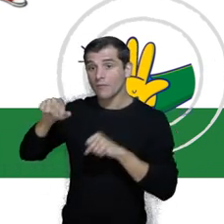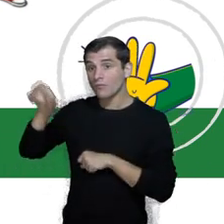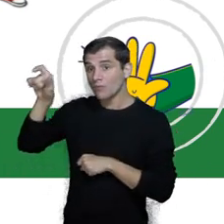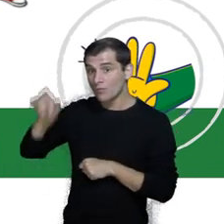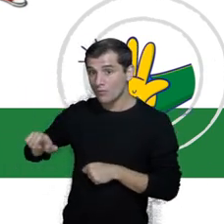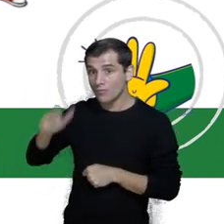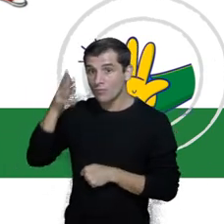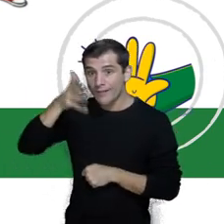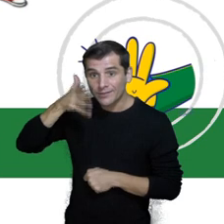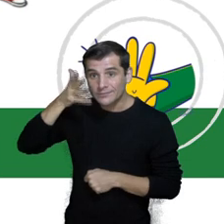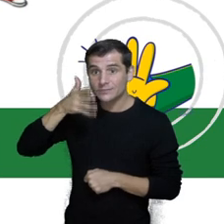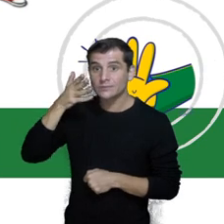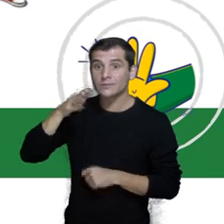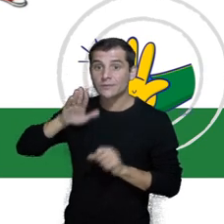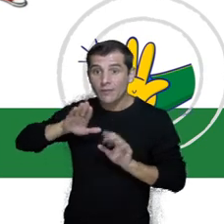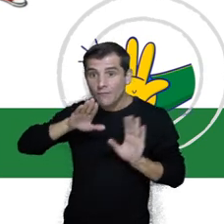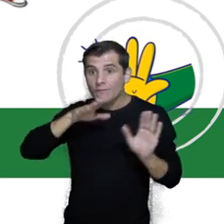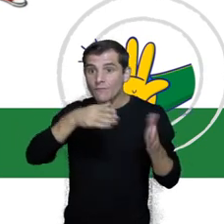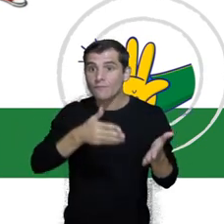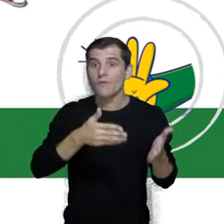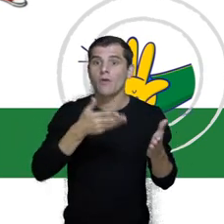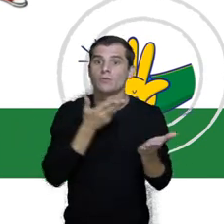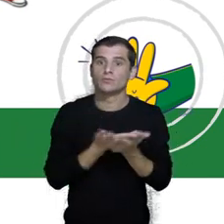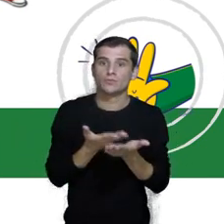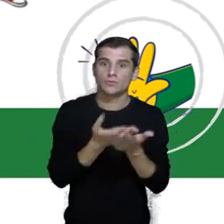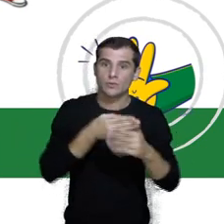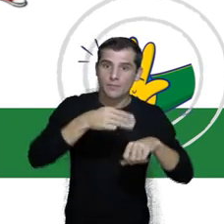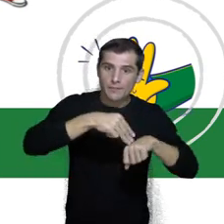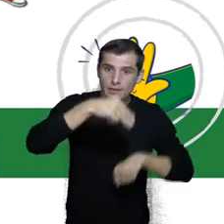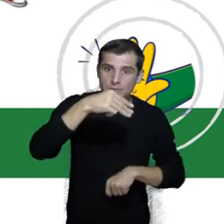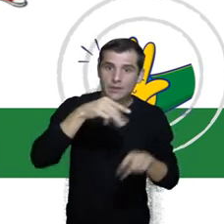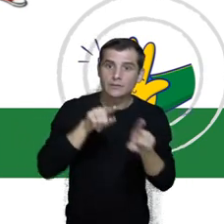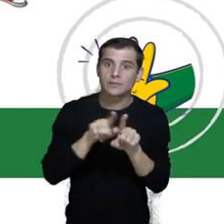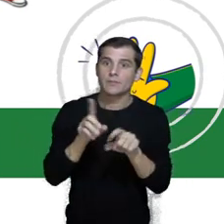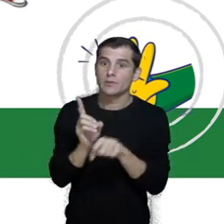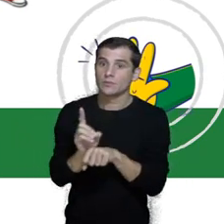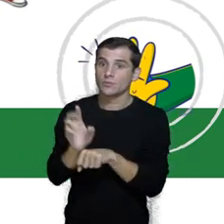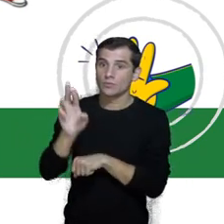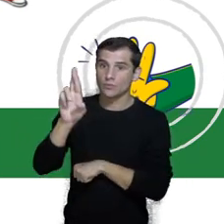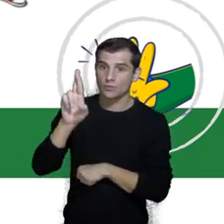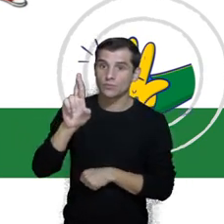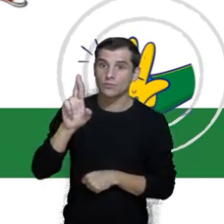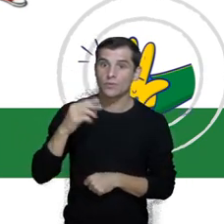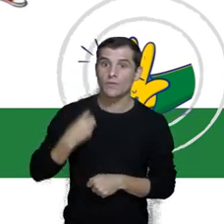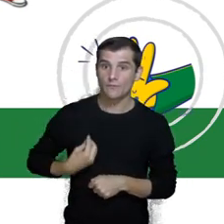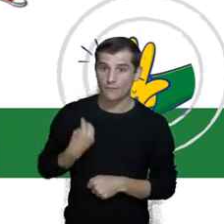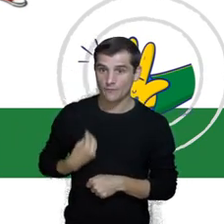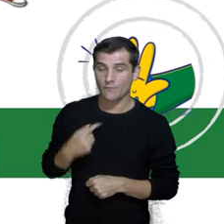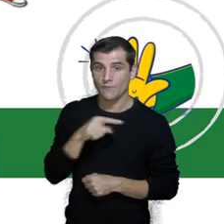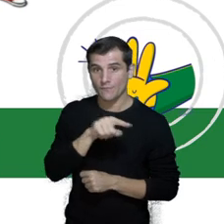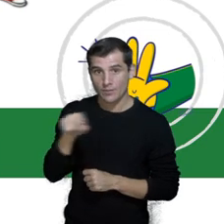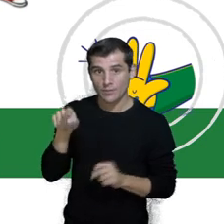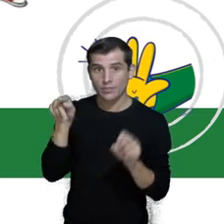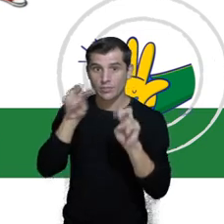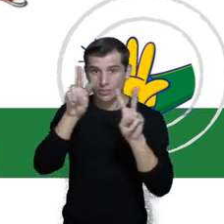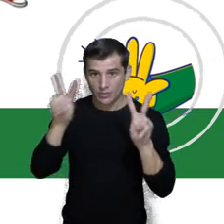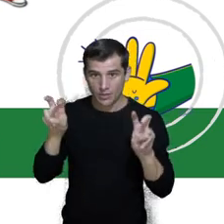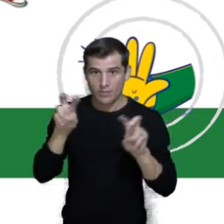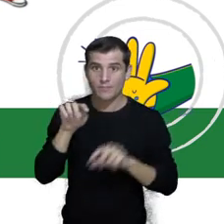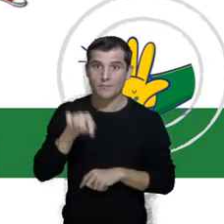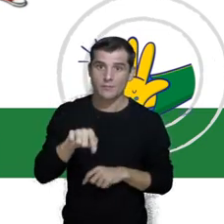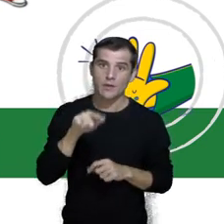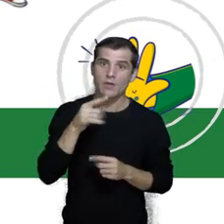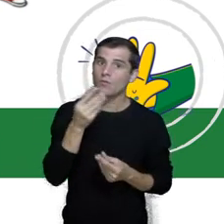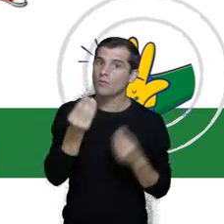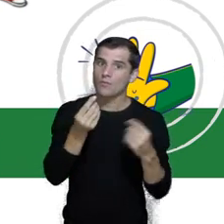Universidade Federal de Santa Catarina como no doutorado tanto na USP como pela Universidade de Salamanca e digo isso não por por